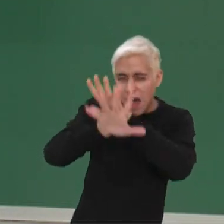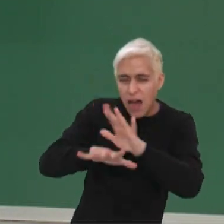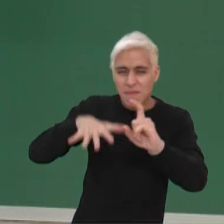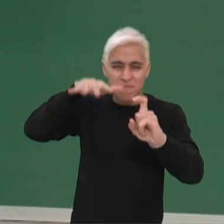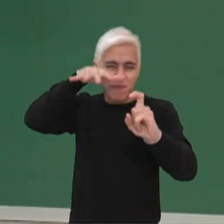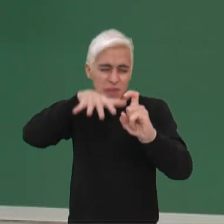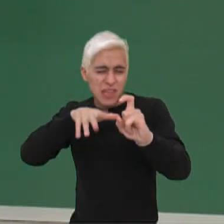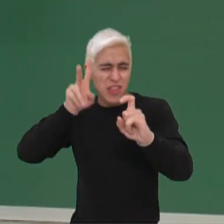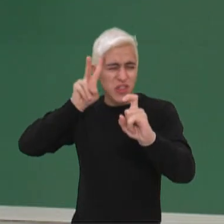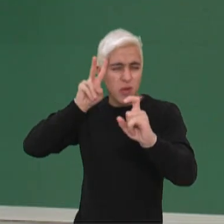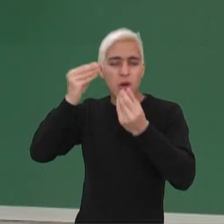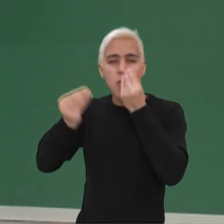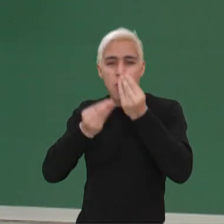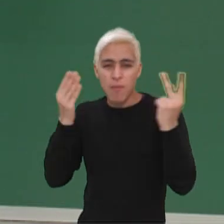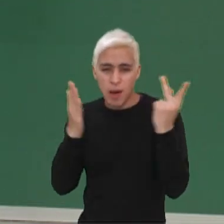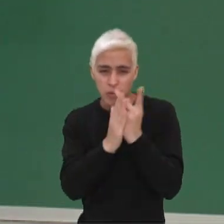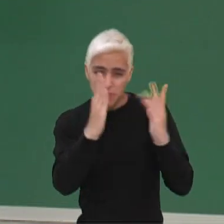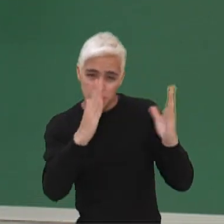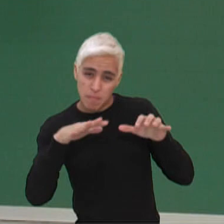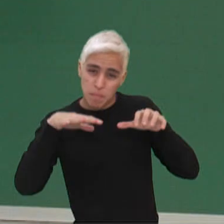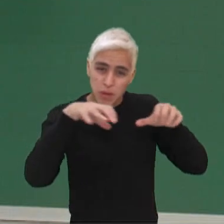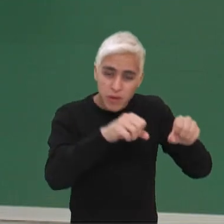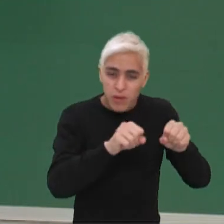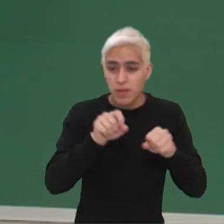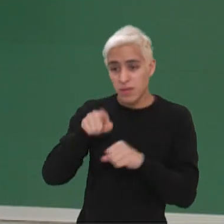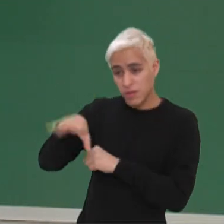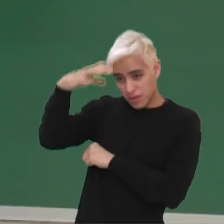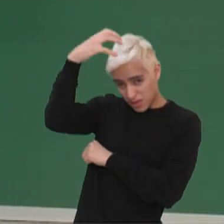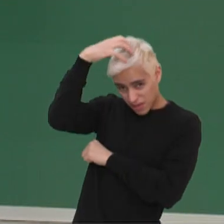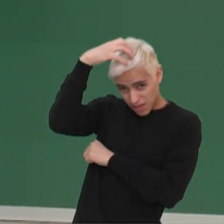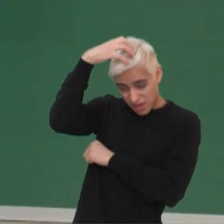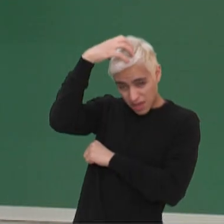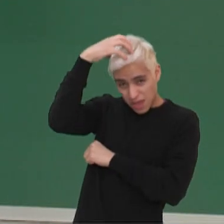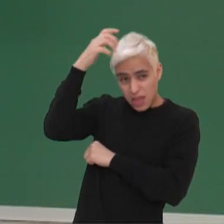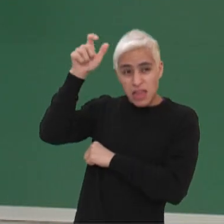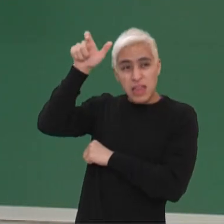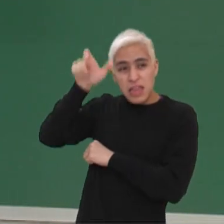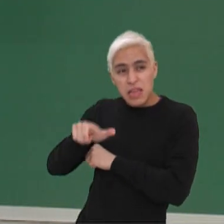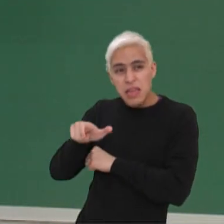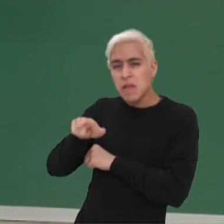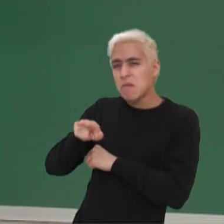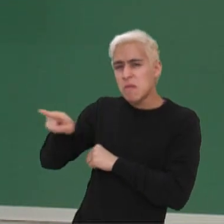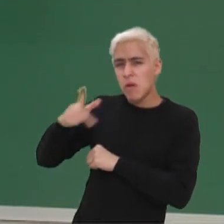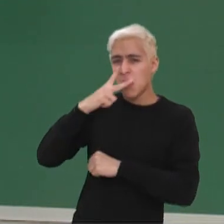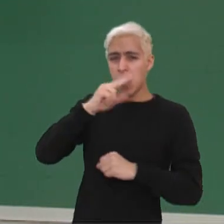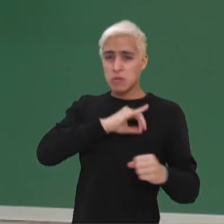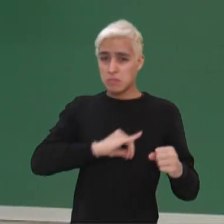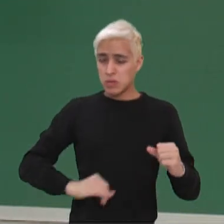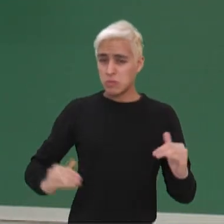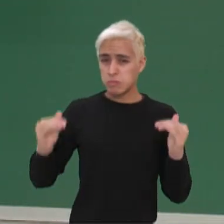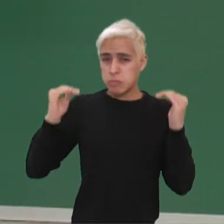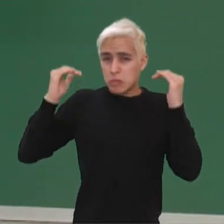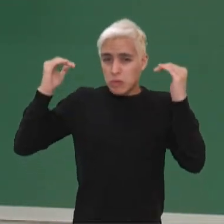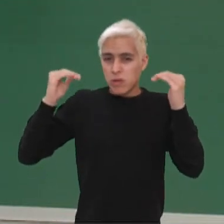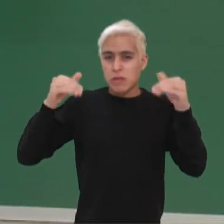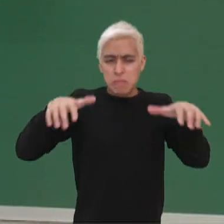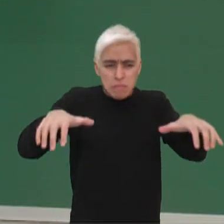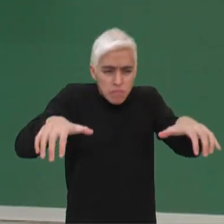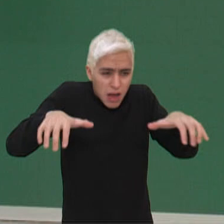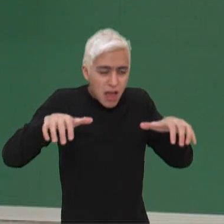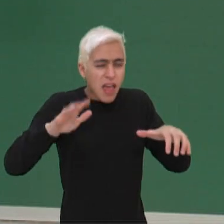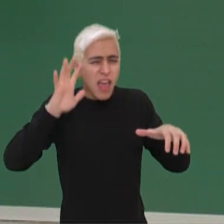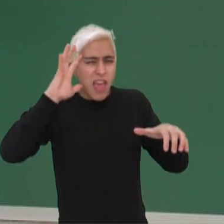uma parte deste acontecimento, né? E você tem o rei Xerxes, que seria o grande imperador persa que